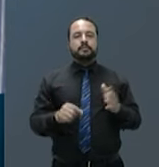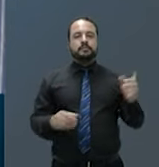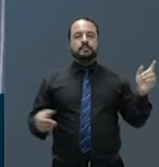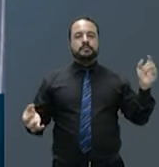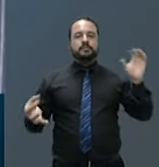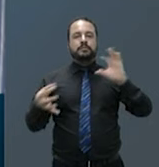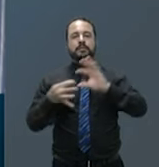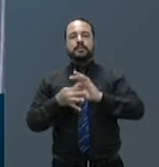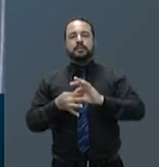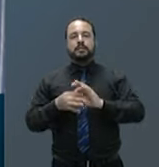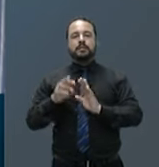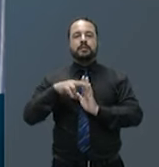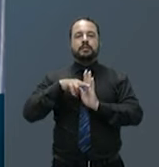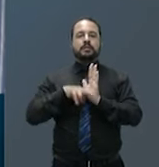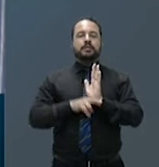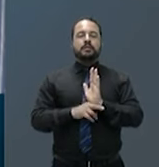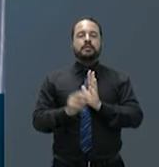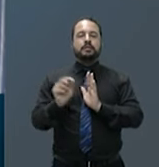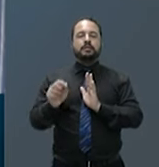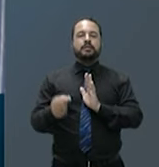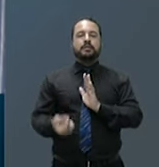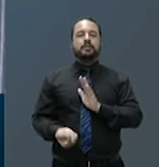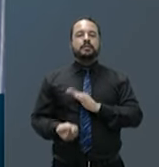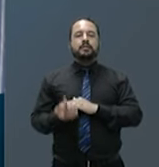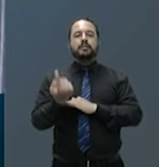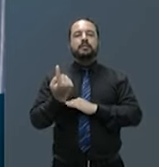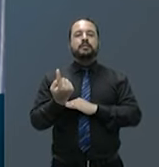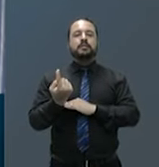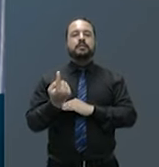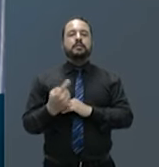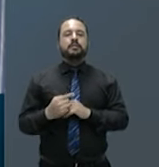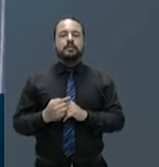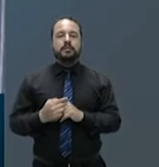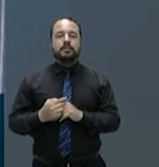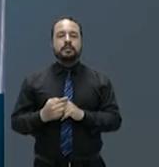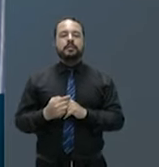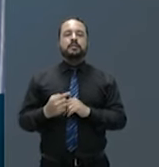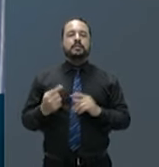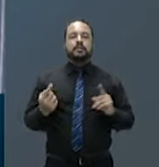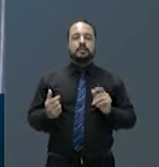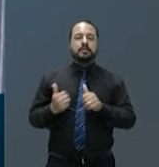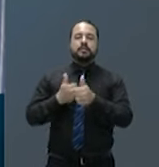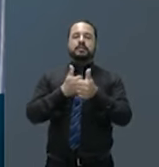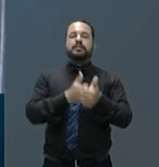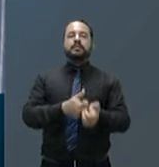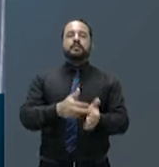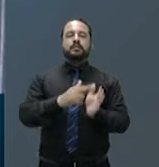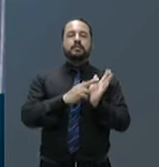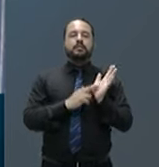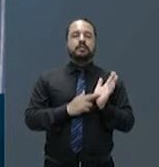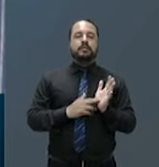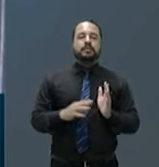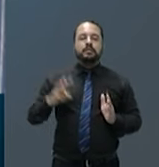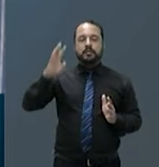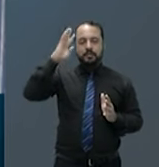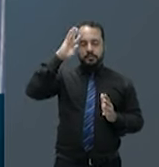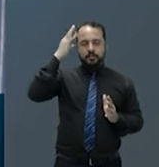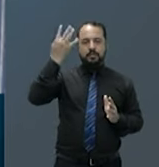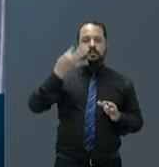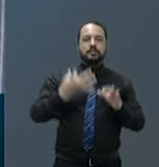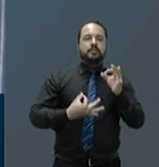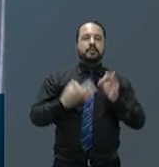virtude da sua notoriedade. E segue o voto. O próprio resultado do julgamento do